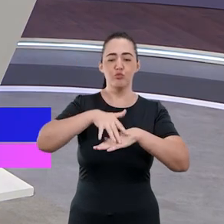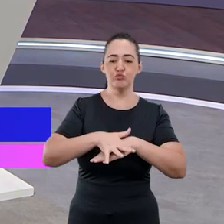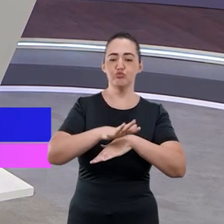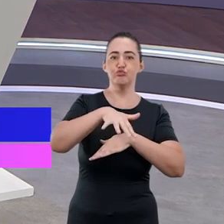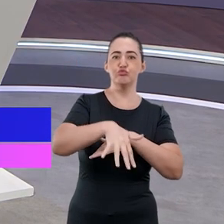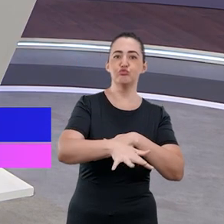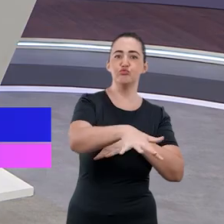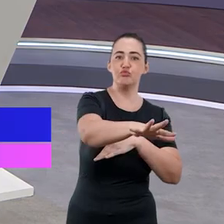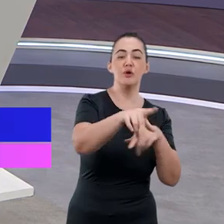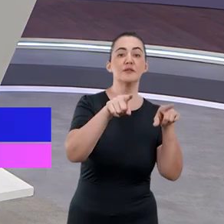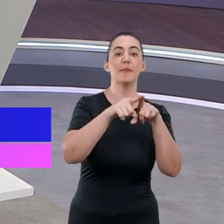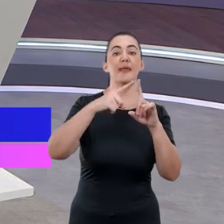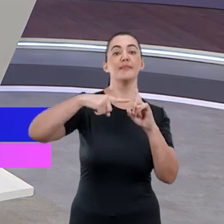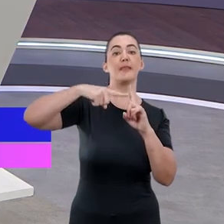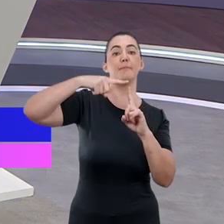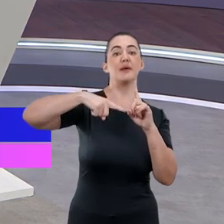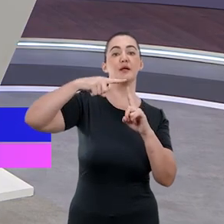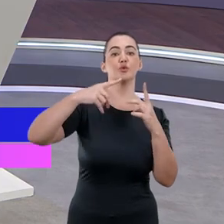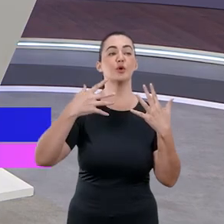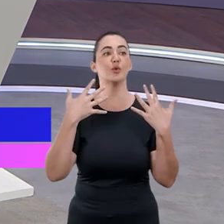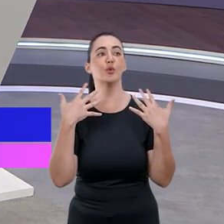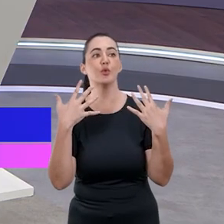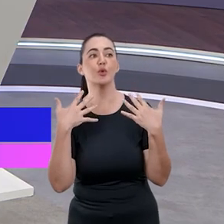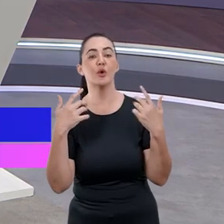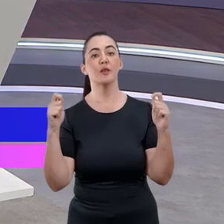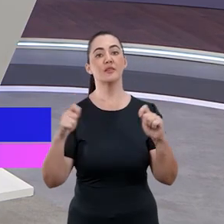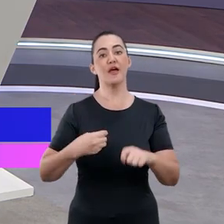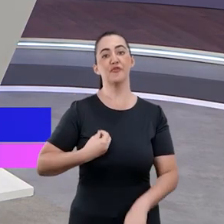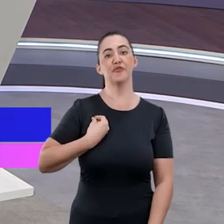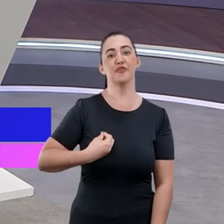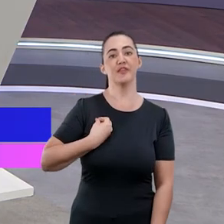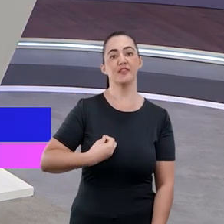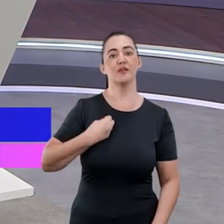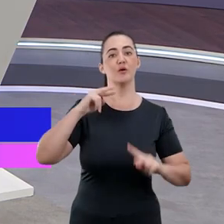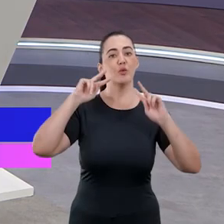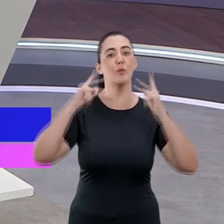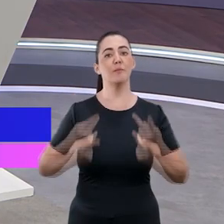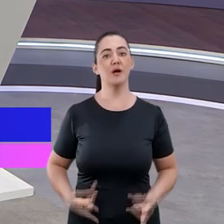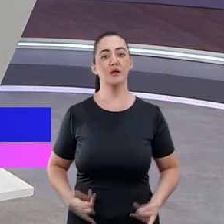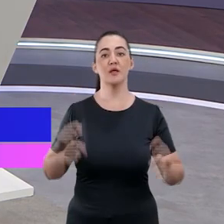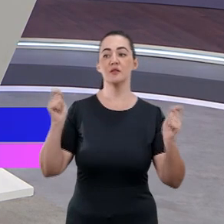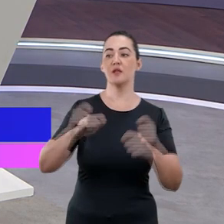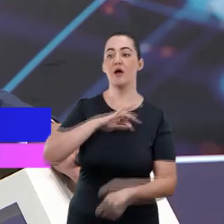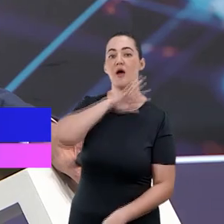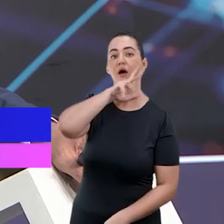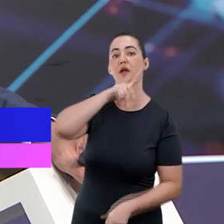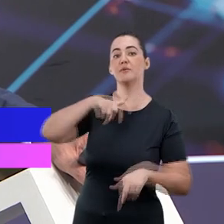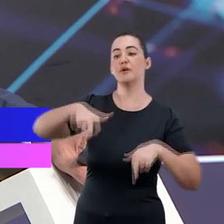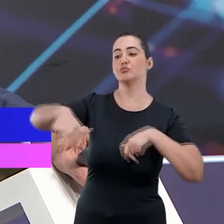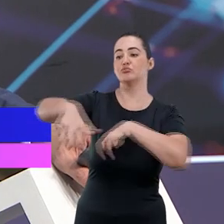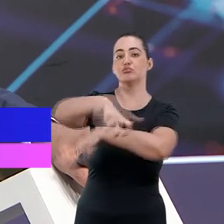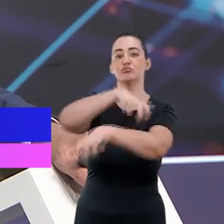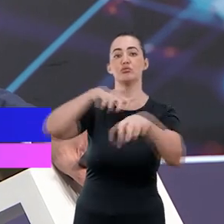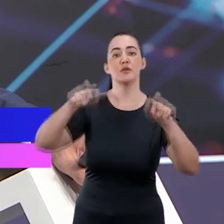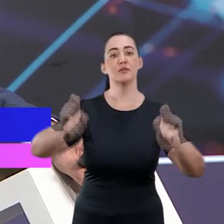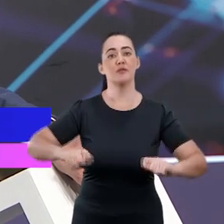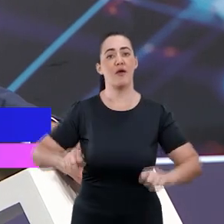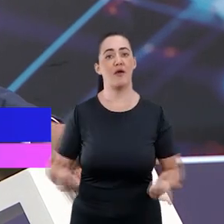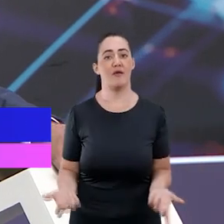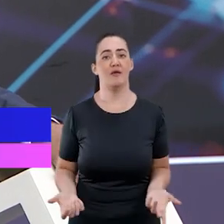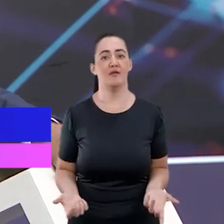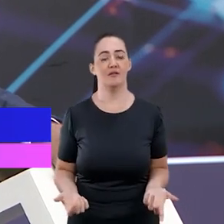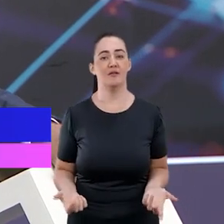isso, segundo Voltaire, é uma evidência de um Deus criador. Abrindo o coração para